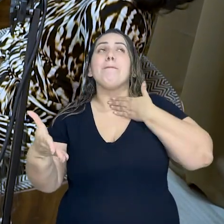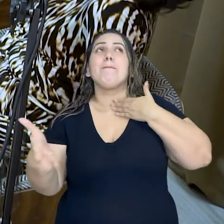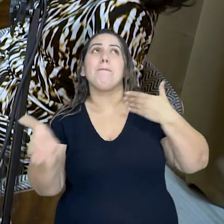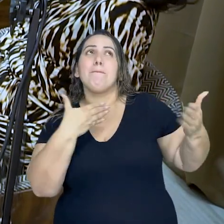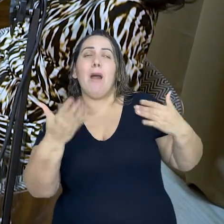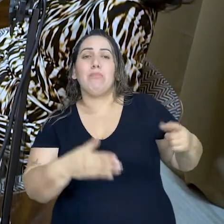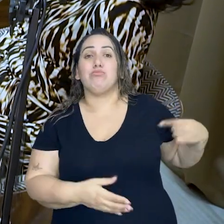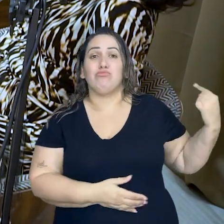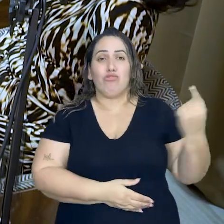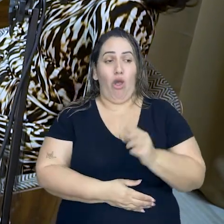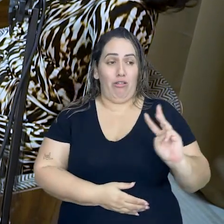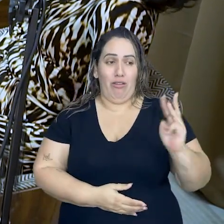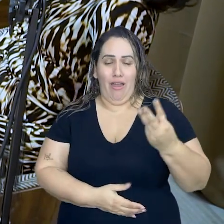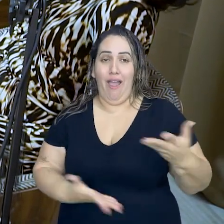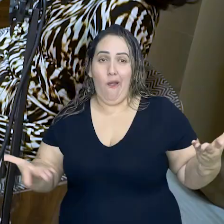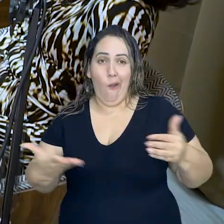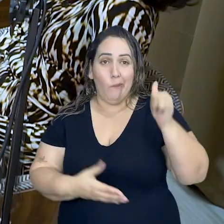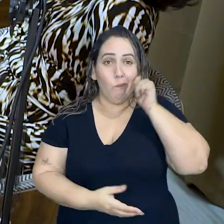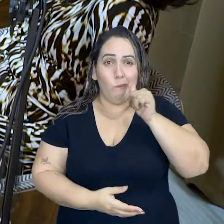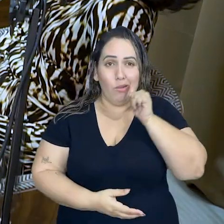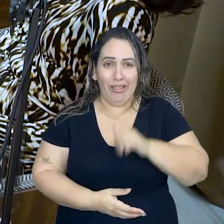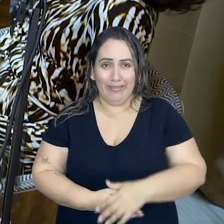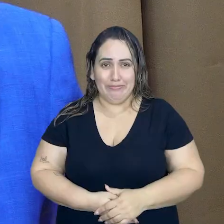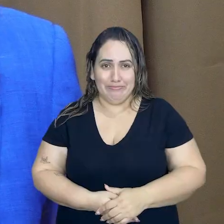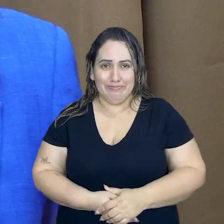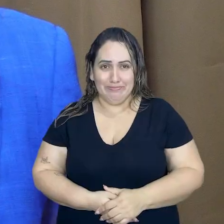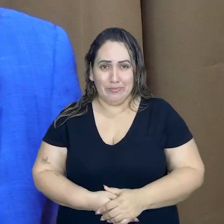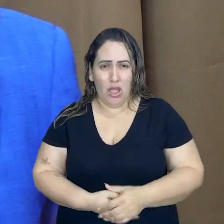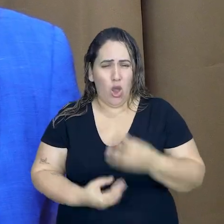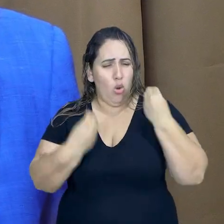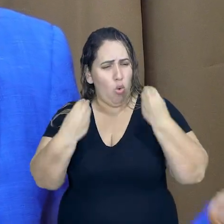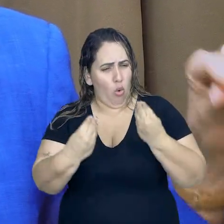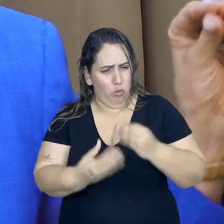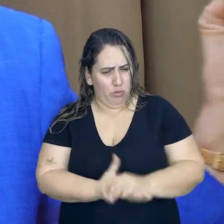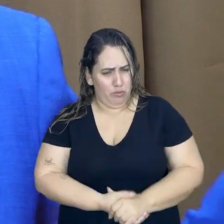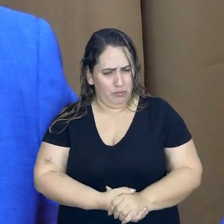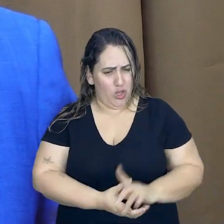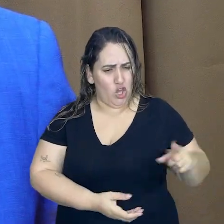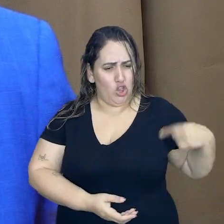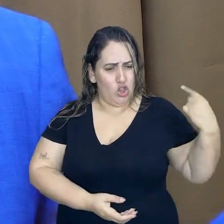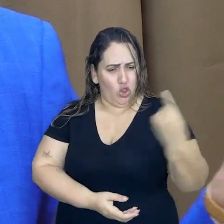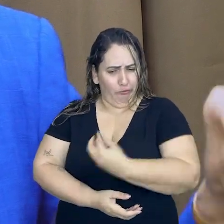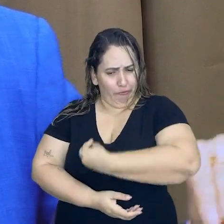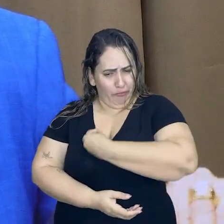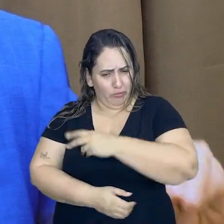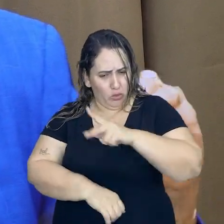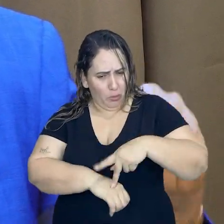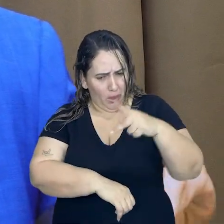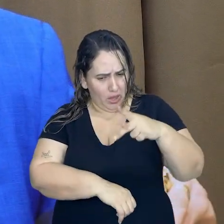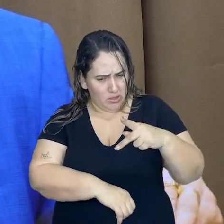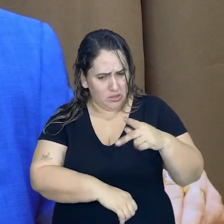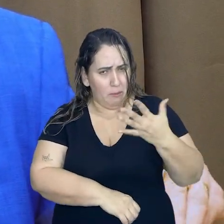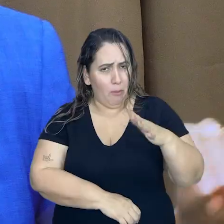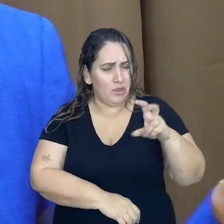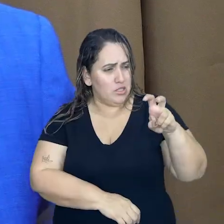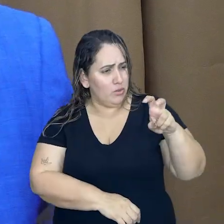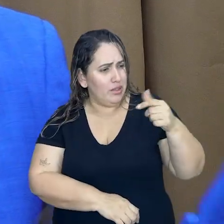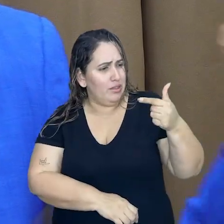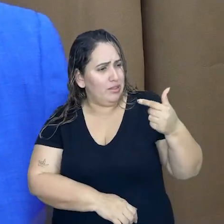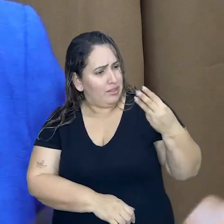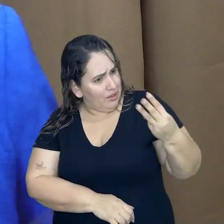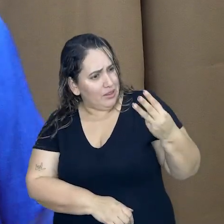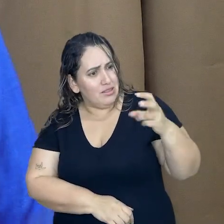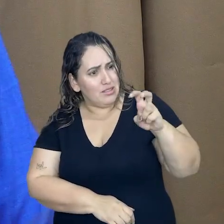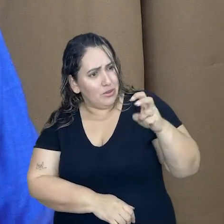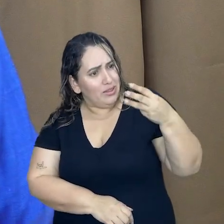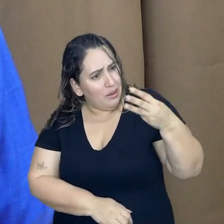até que ponto nós temos responsabilidade nisso aí? Sabe o que meus estudos estão a me indicar? É que